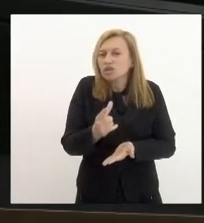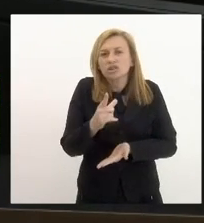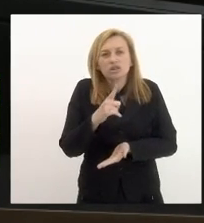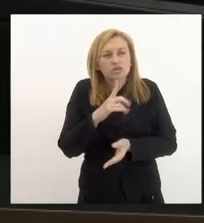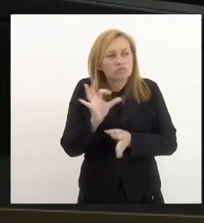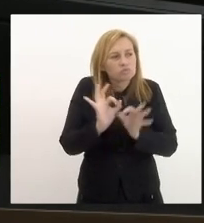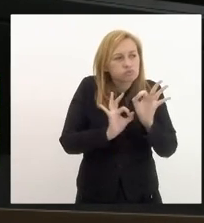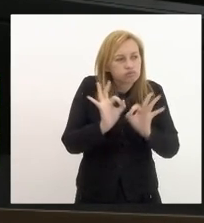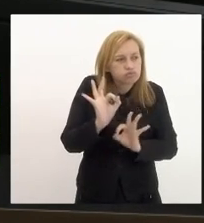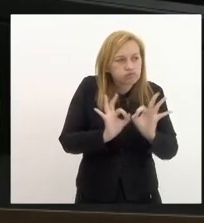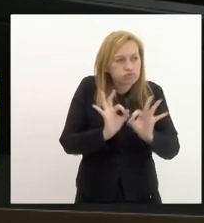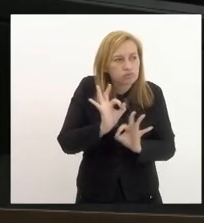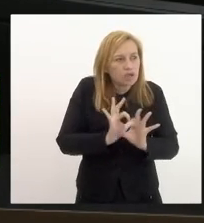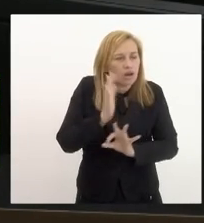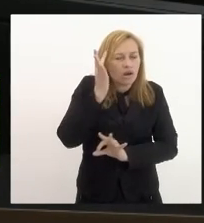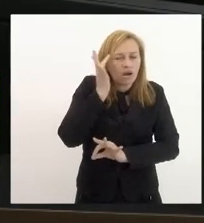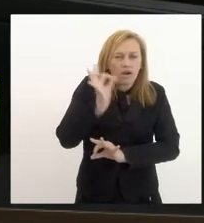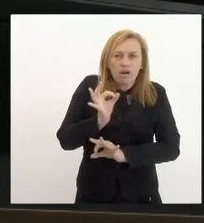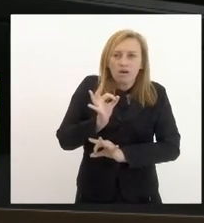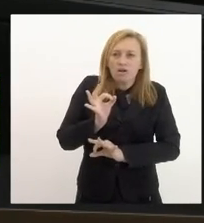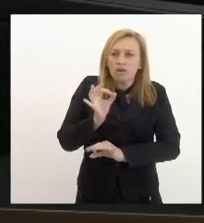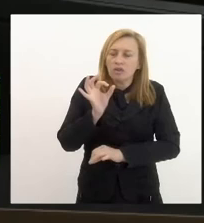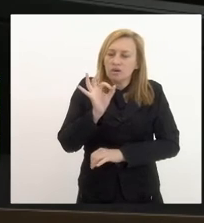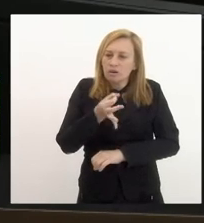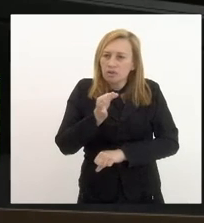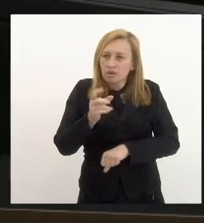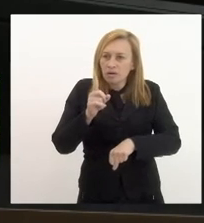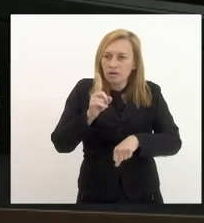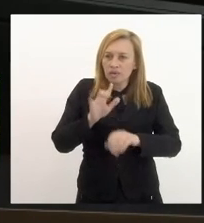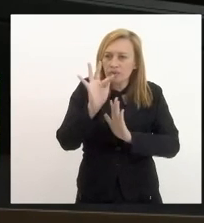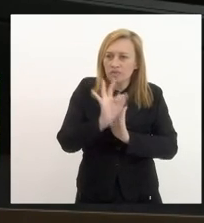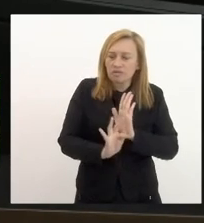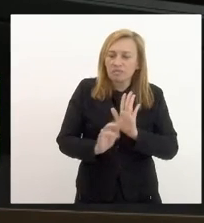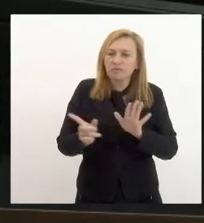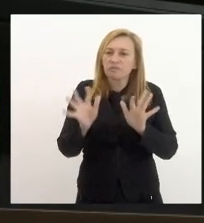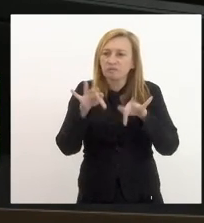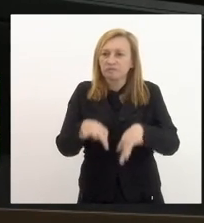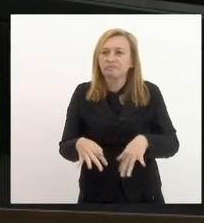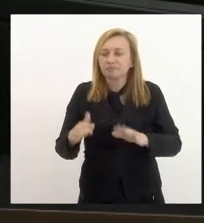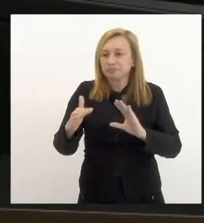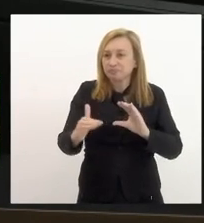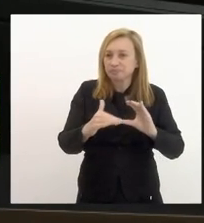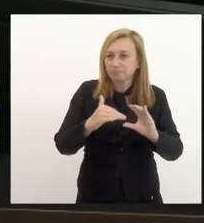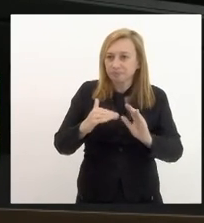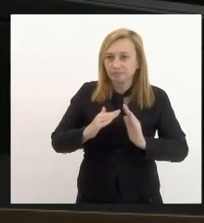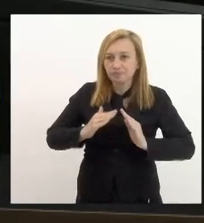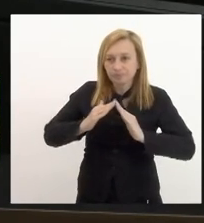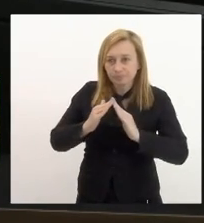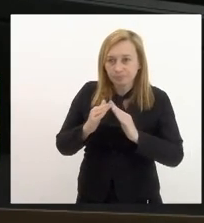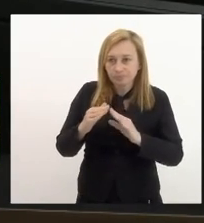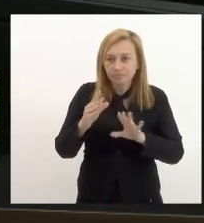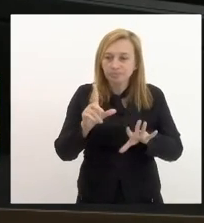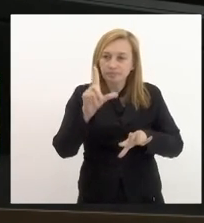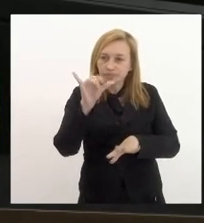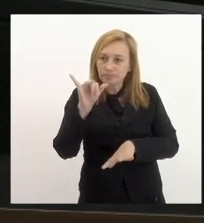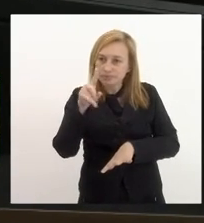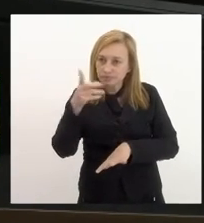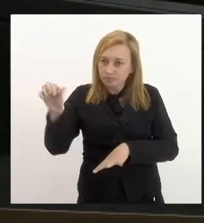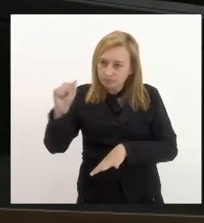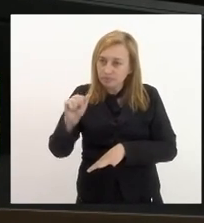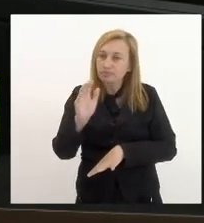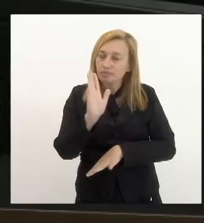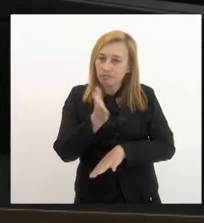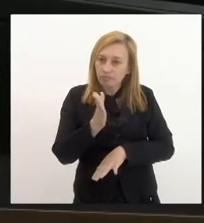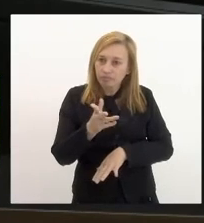havia sido preparado eu não sei exatamente o texto final que foi encaminhado à casa até porque essa questão da licença a gente